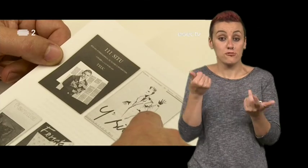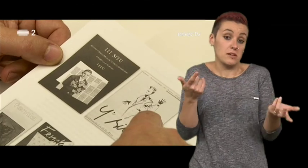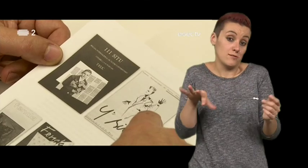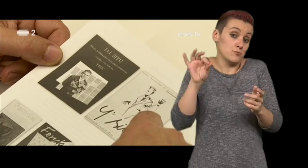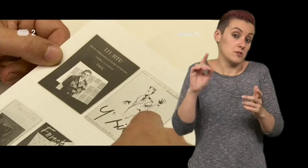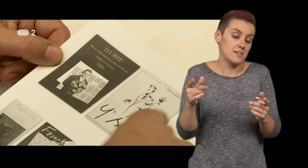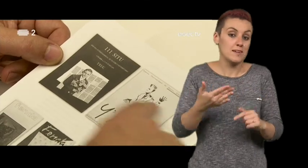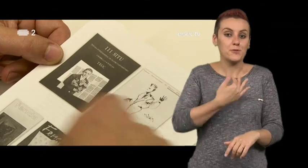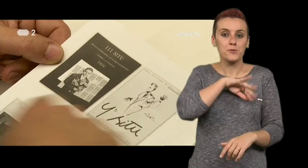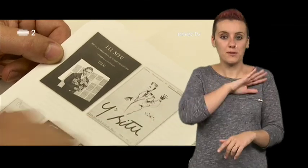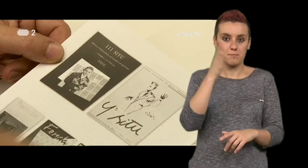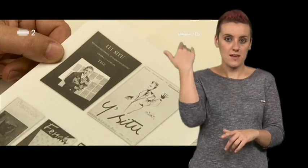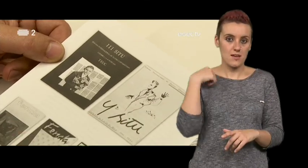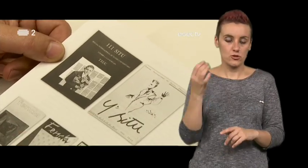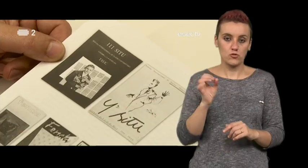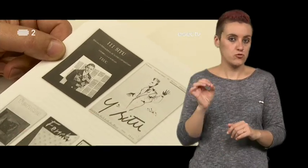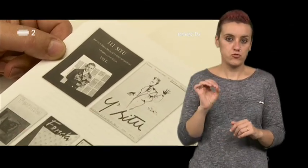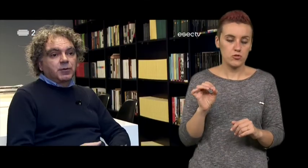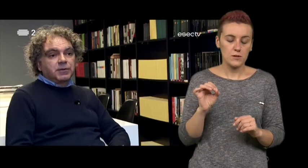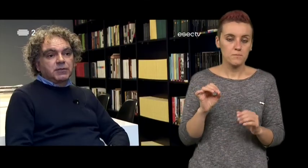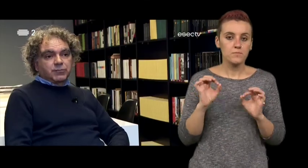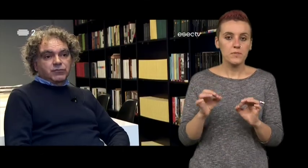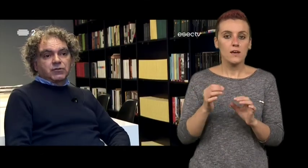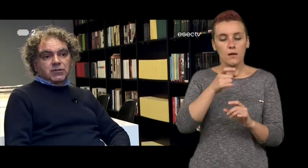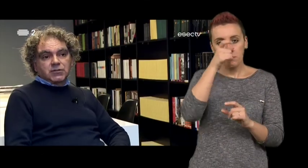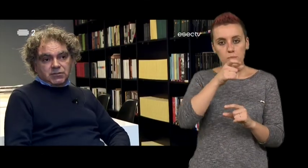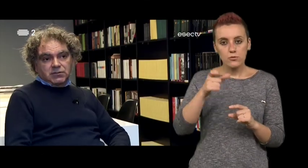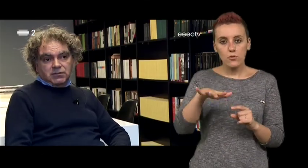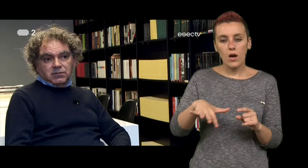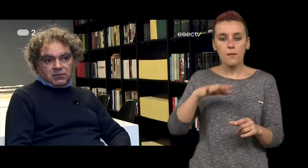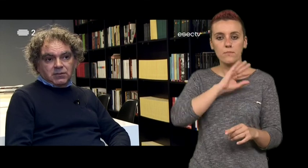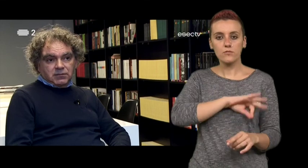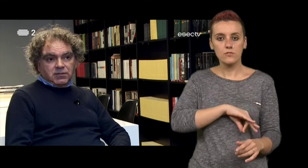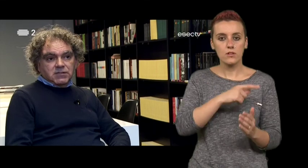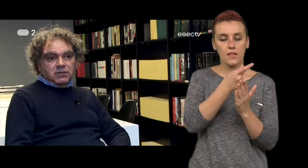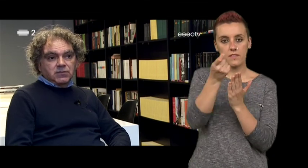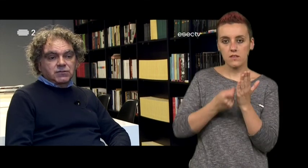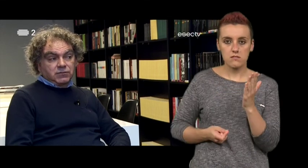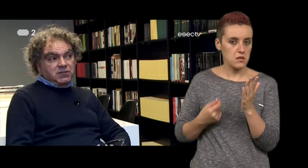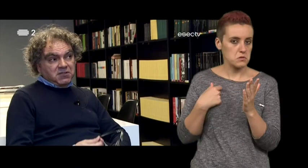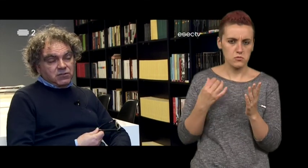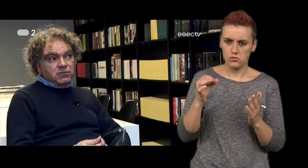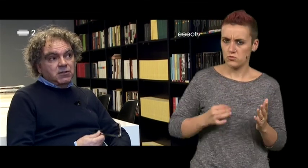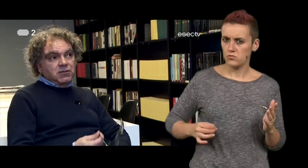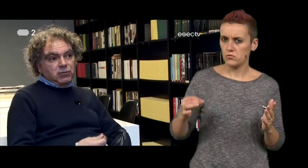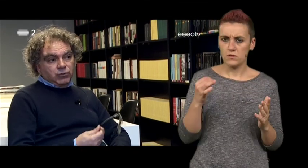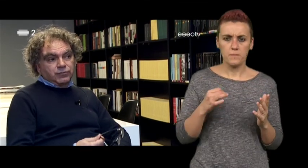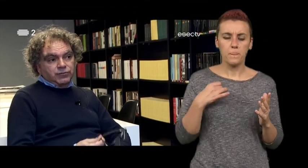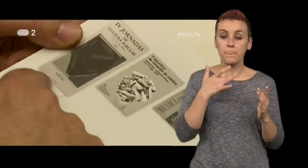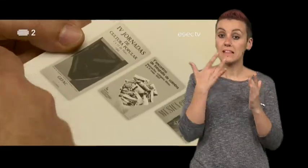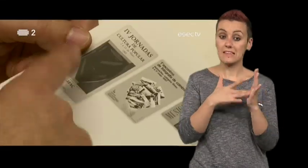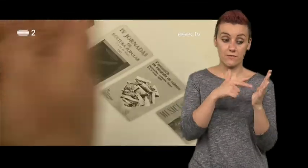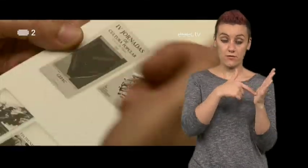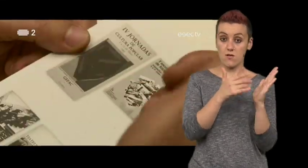biologia. Aqui em Coimbra não havia propriamente profissionais de design, né? Se vir, e é isso que, e no